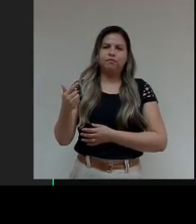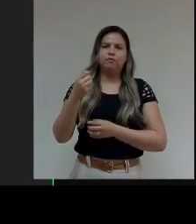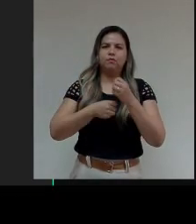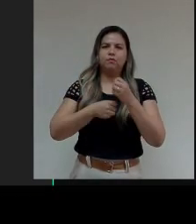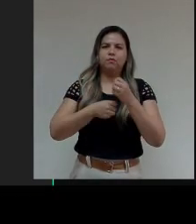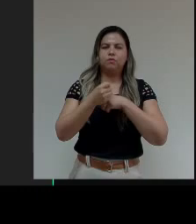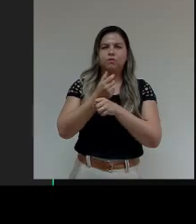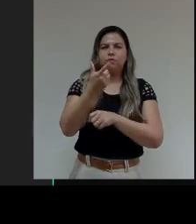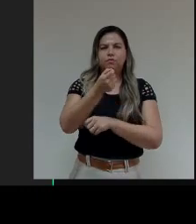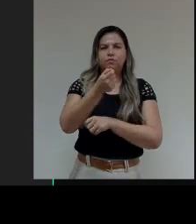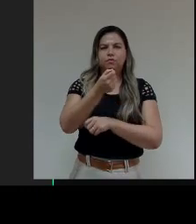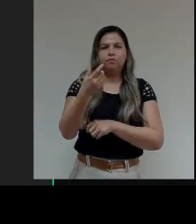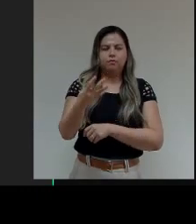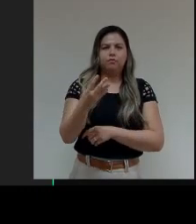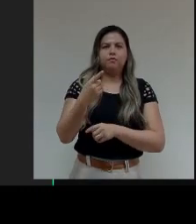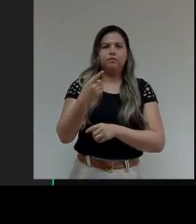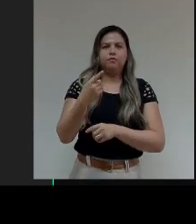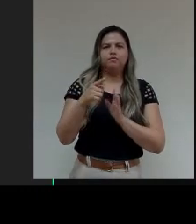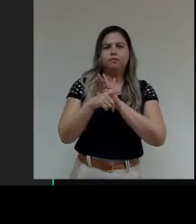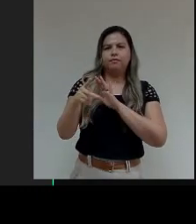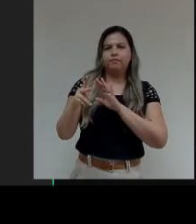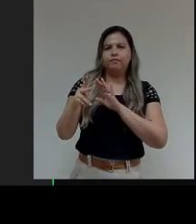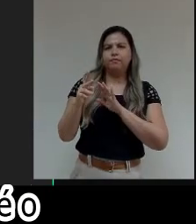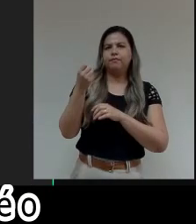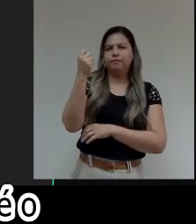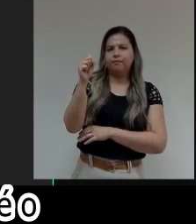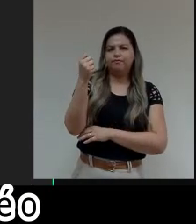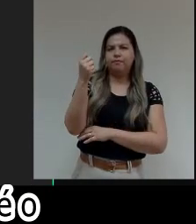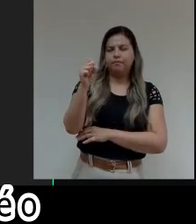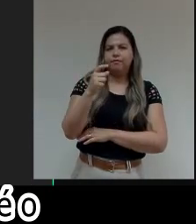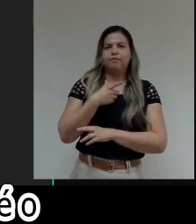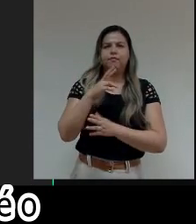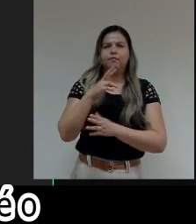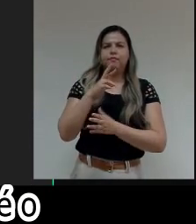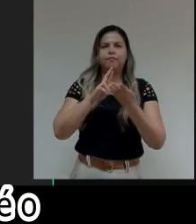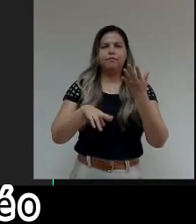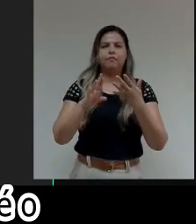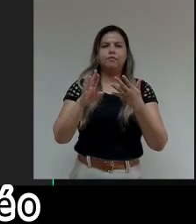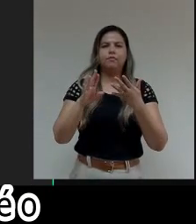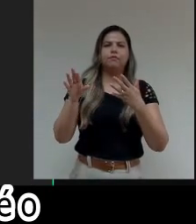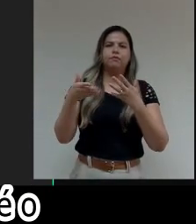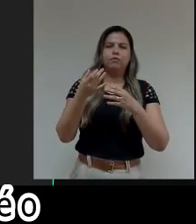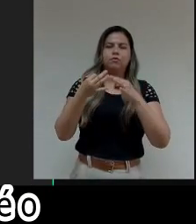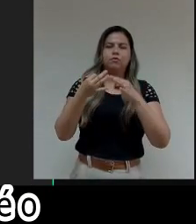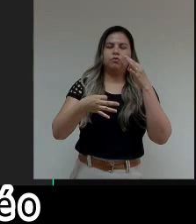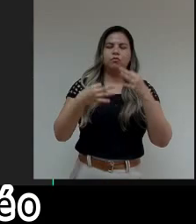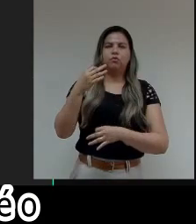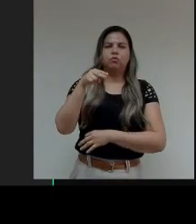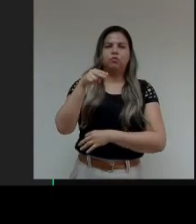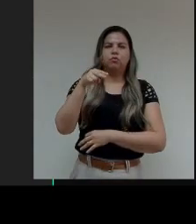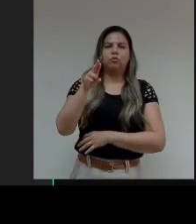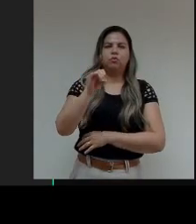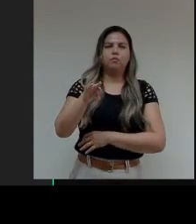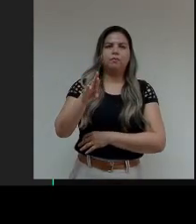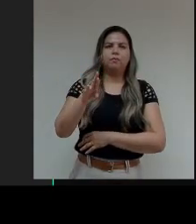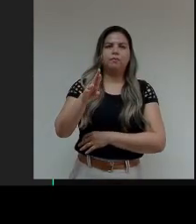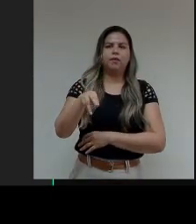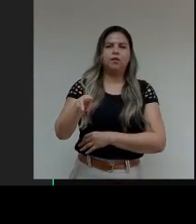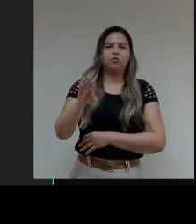0600-382-2024, ela é de Santana, o relator juiz Normande Souza, o recorrente é o